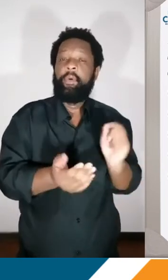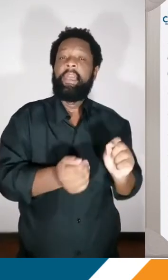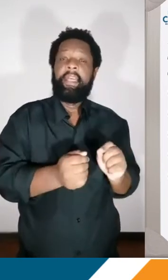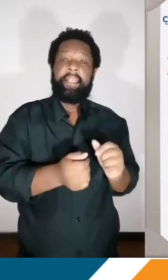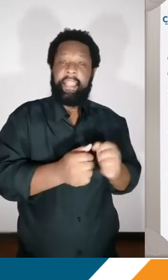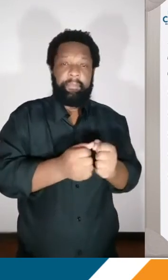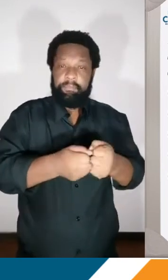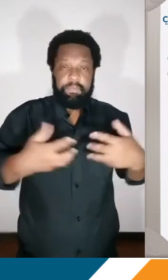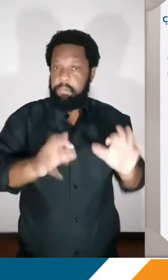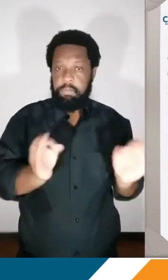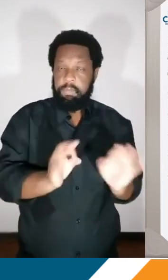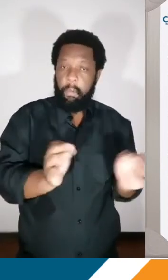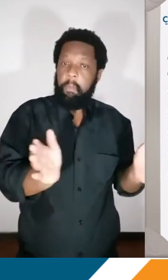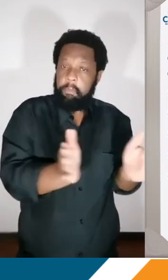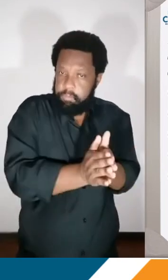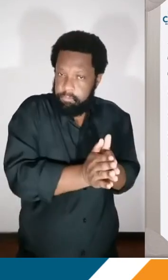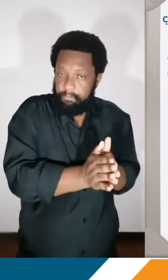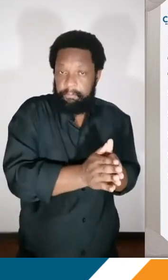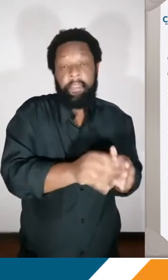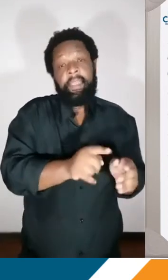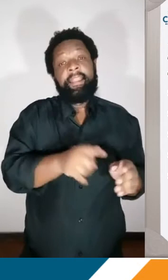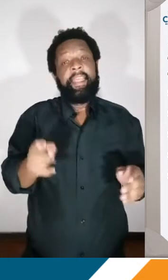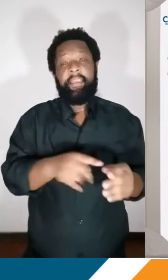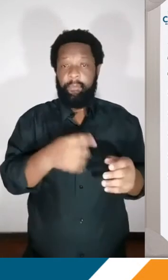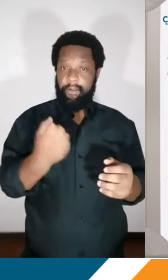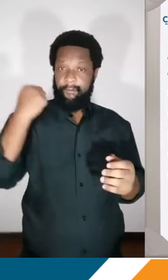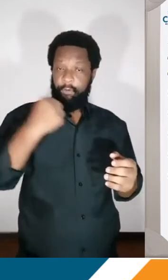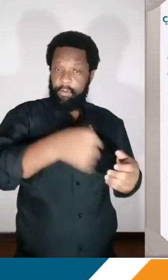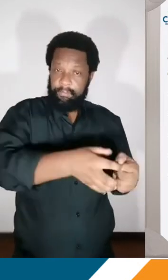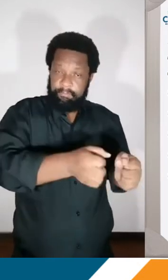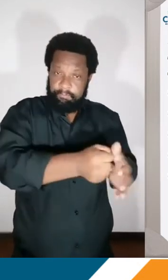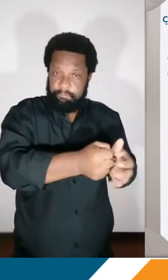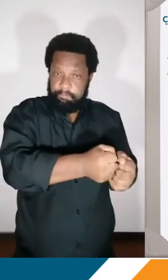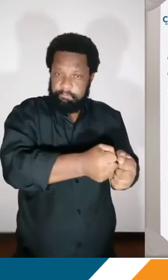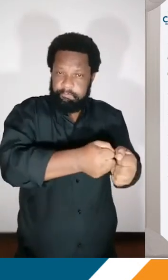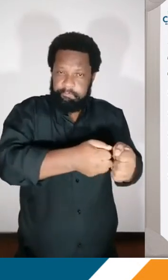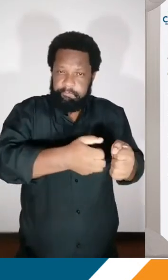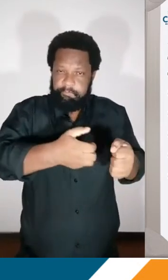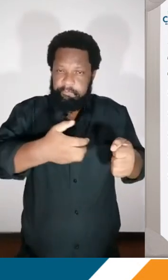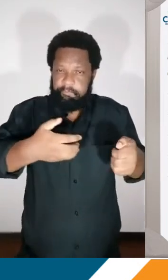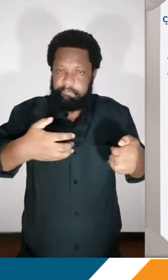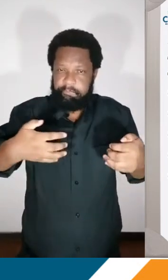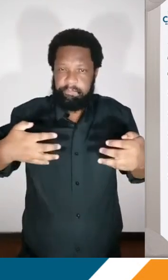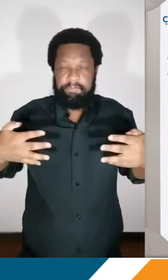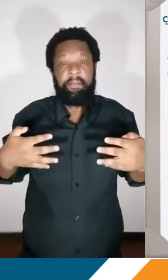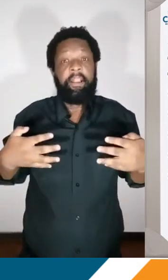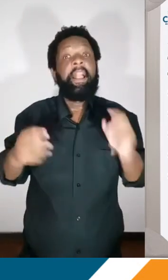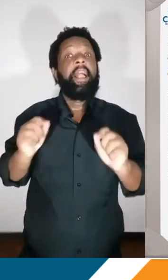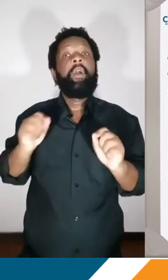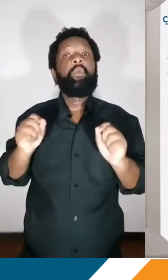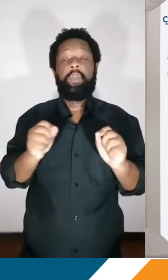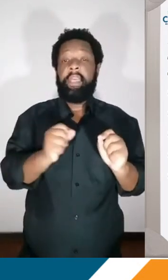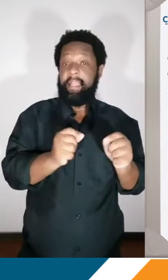está na posição sem estar esticada ou comprimida. E aqui veio uma força esticando essa mola,